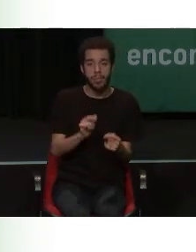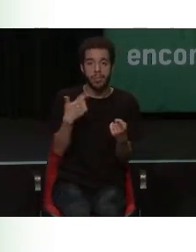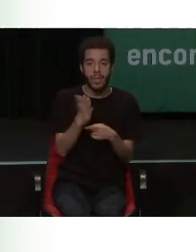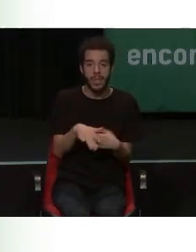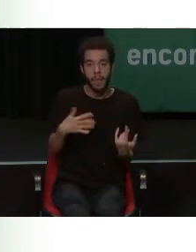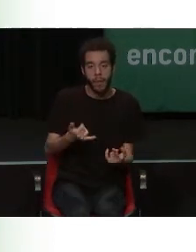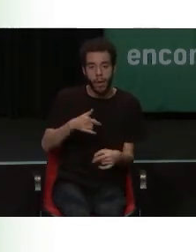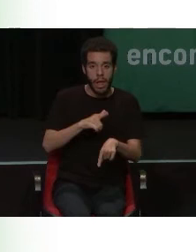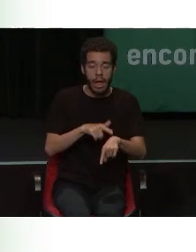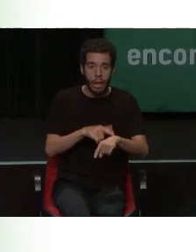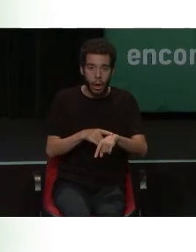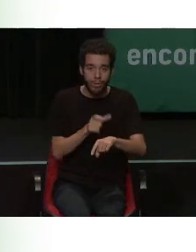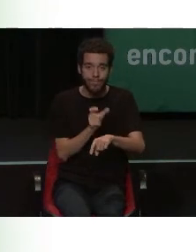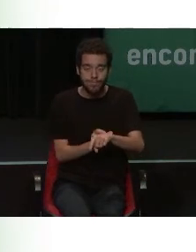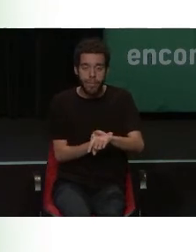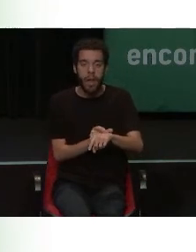relógios